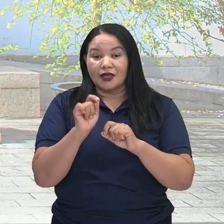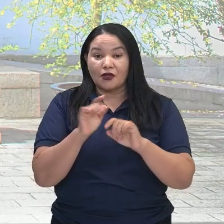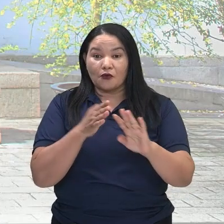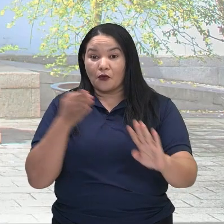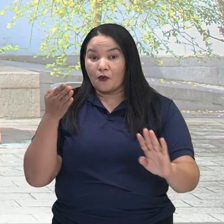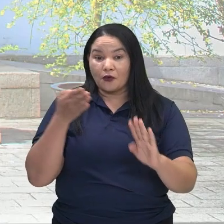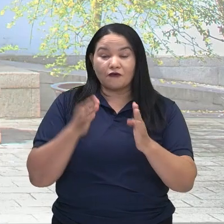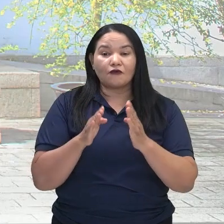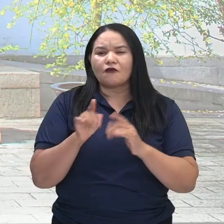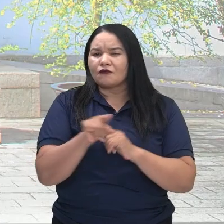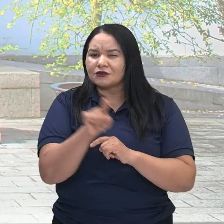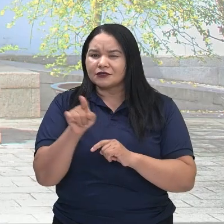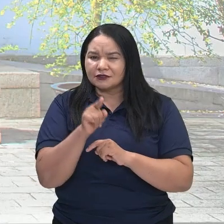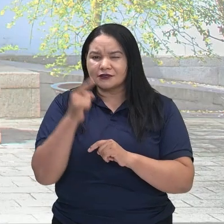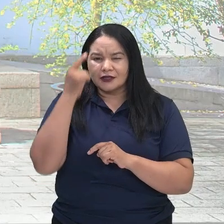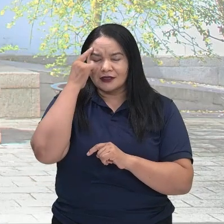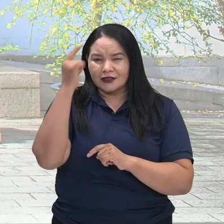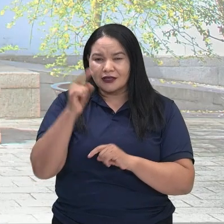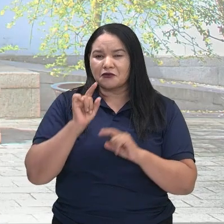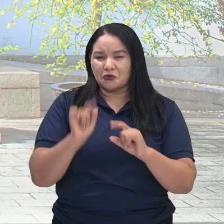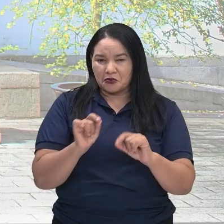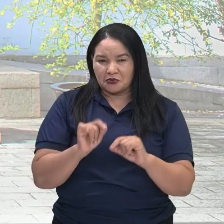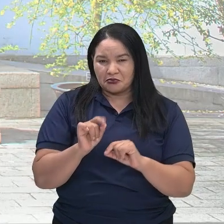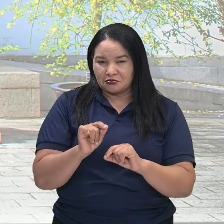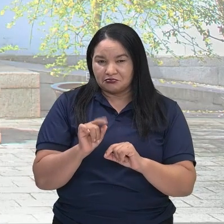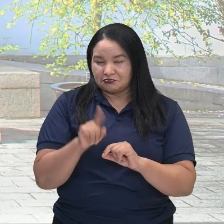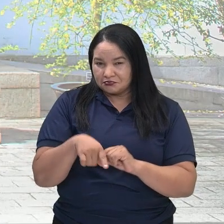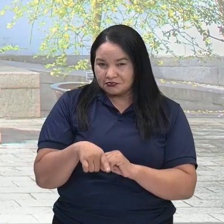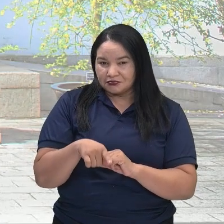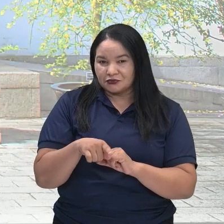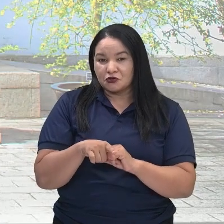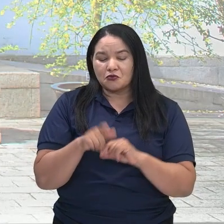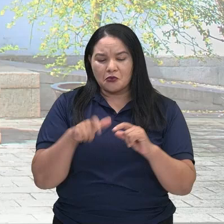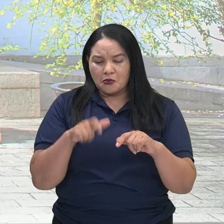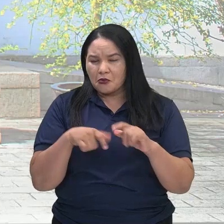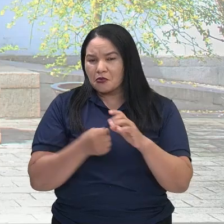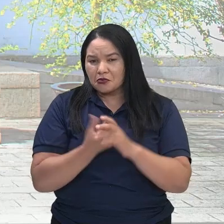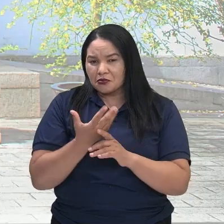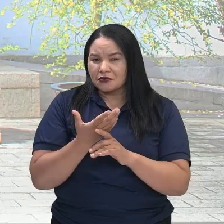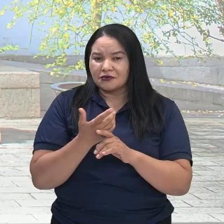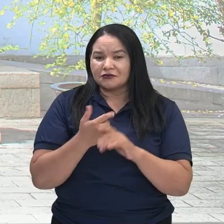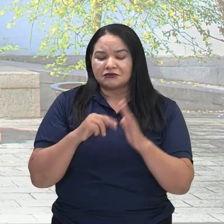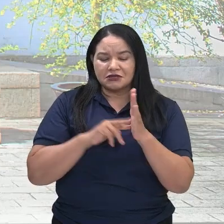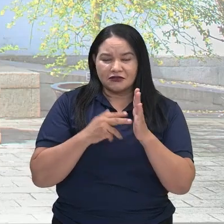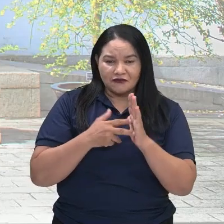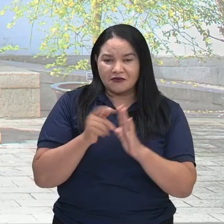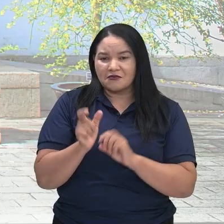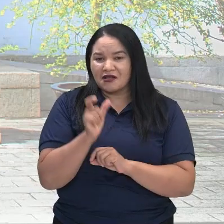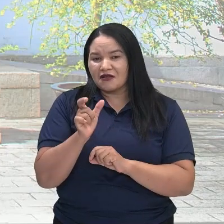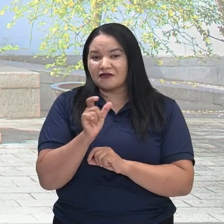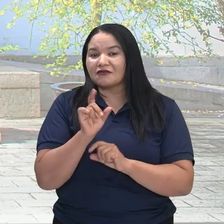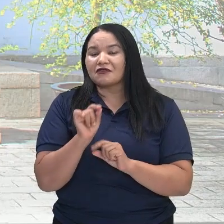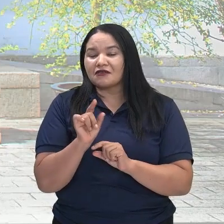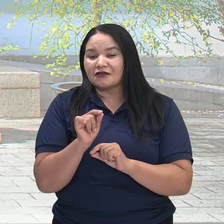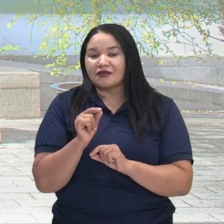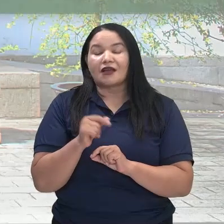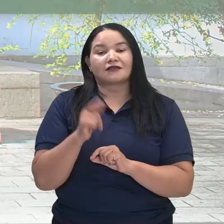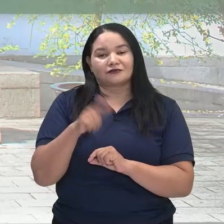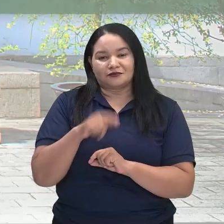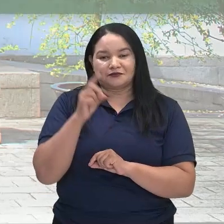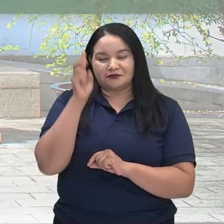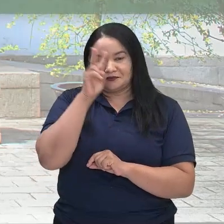aí, vocês lembram o que é o Kung Fu e de onde originou, o que significa essa palavra? Então vamos lá